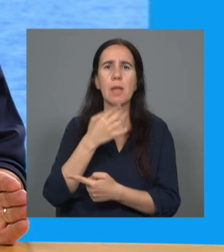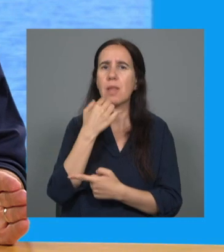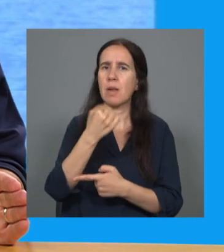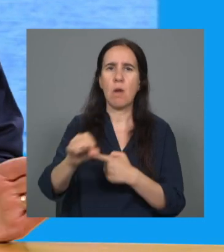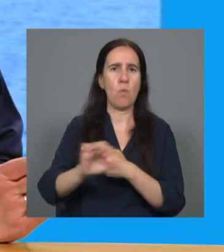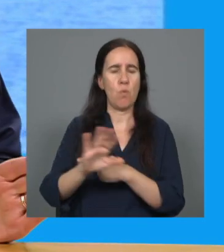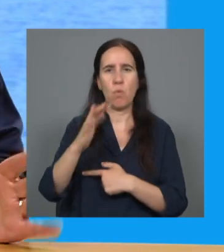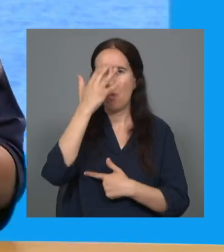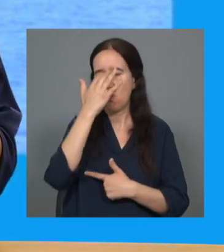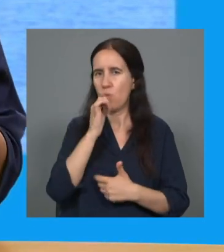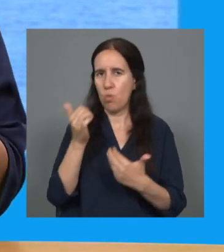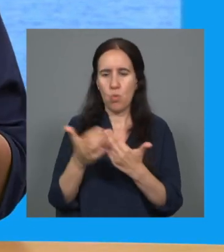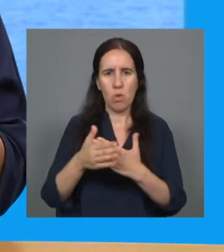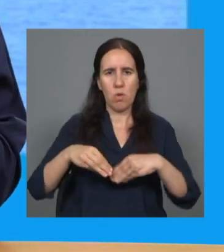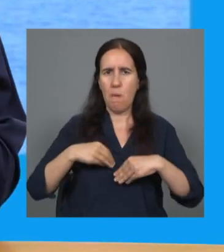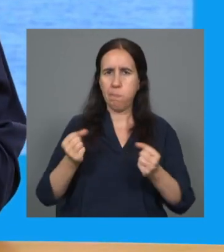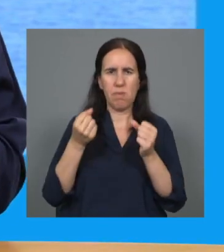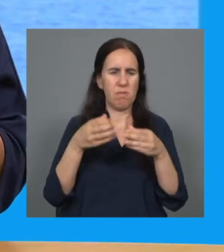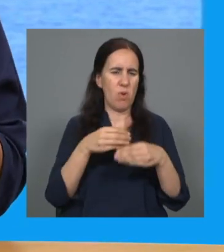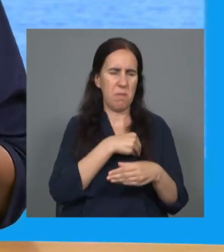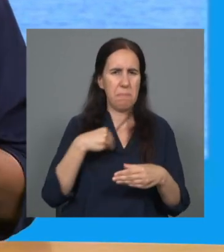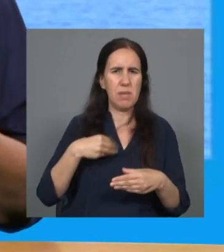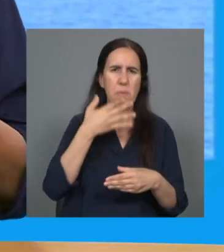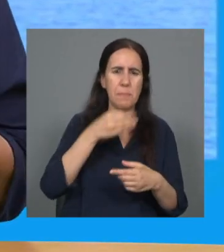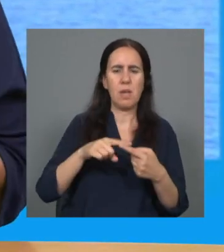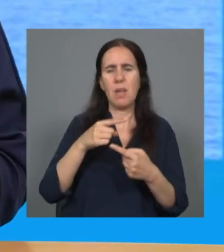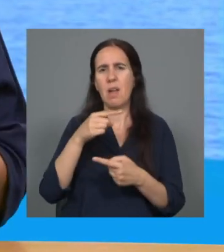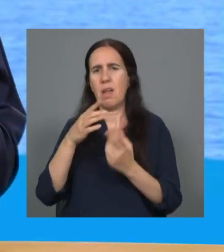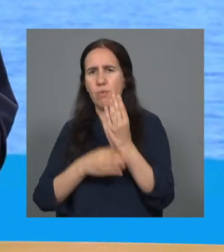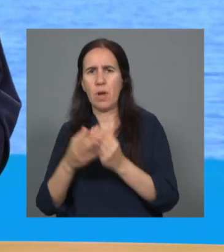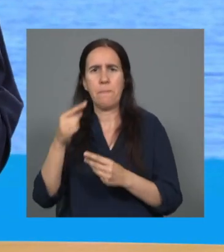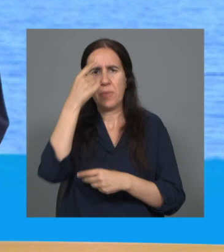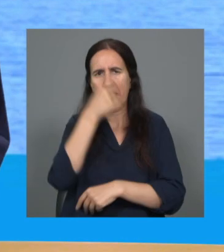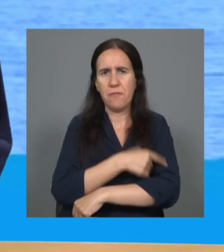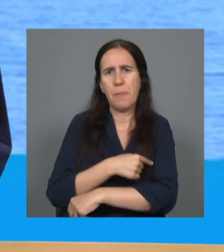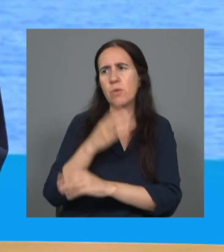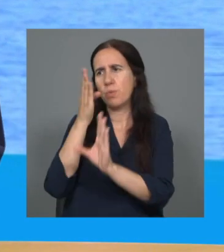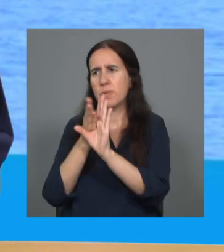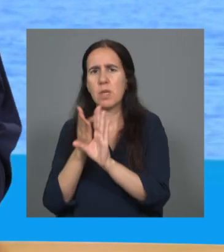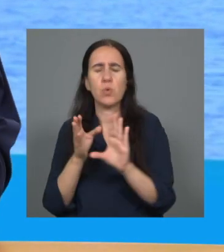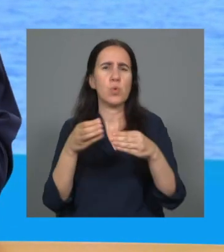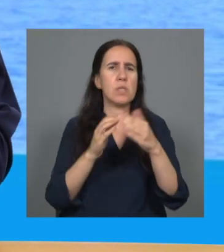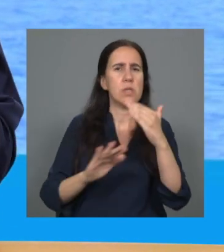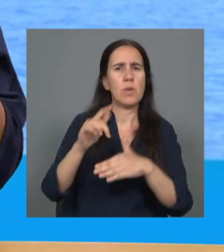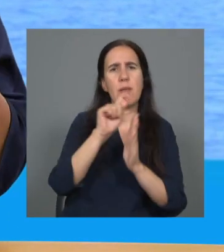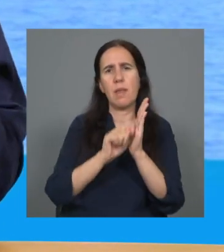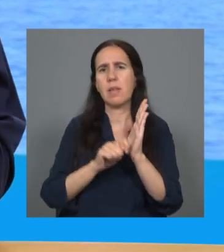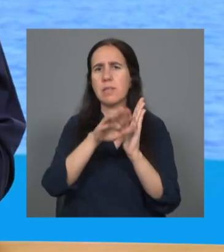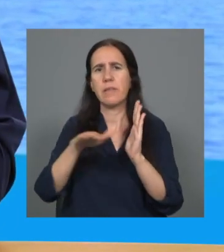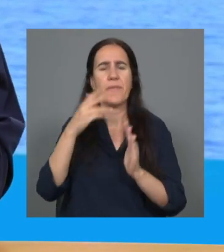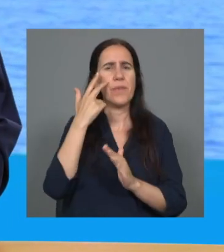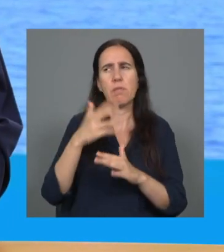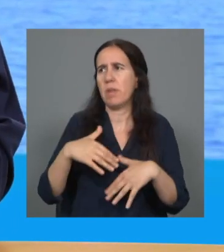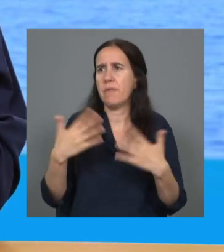à eutanásia. Todas. Ordem dos médicos, ordem dos advogados, dos enfermeiros, dos psicólogos, Conselho Nacional de Ética para as Ciências da Vida,